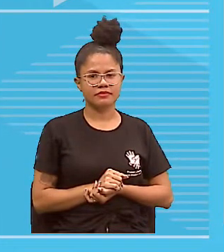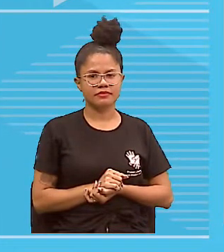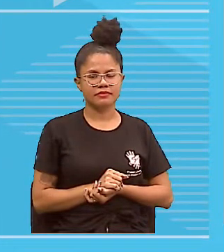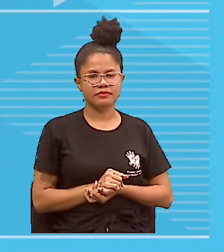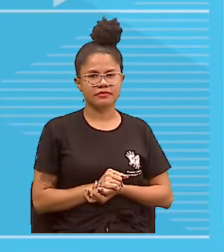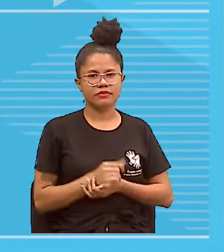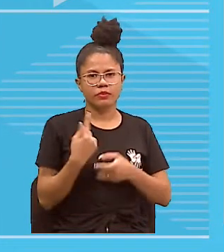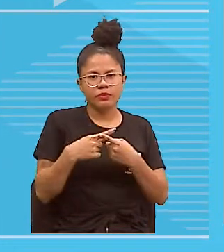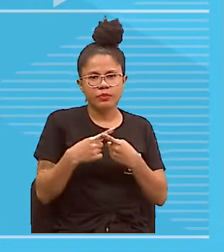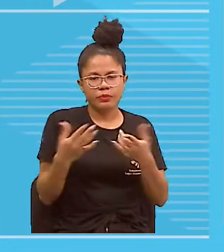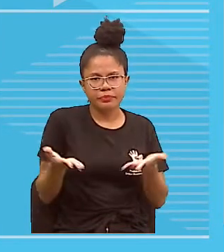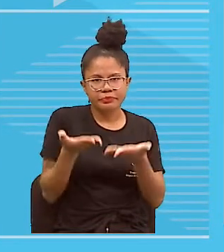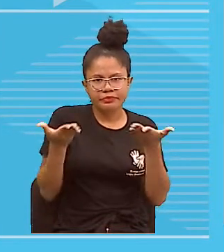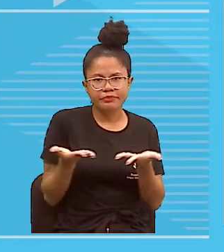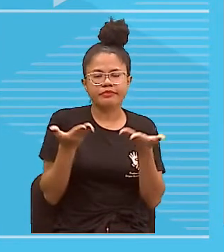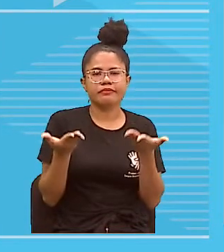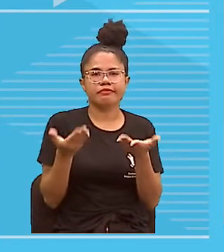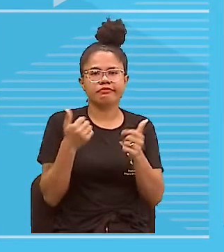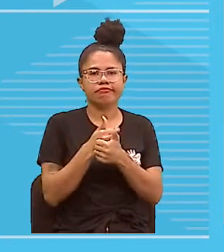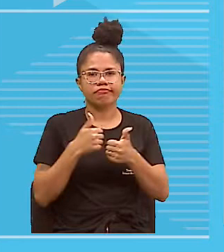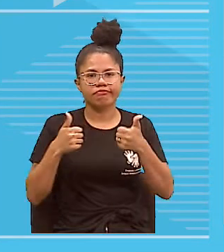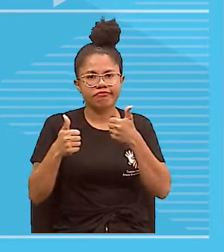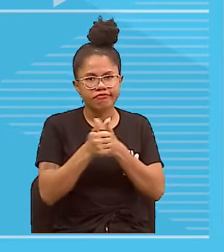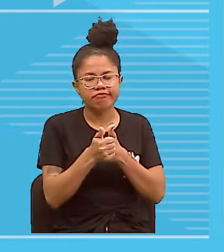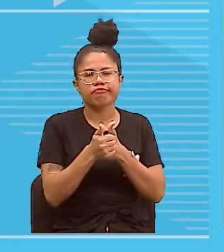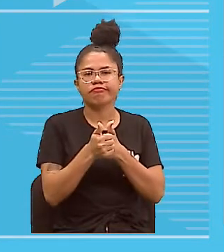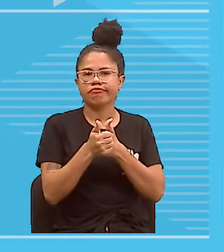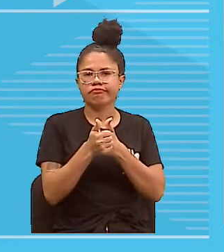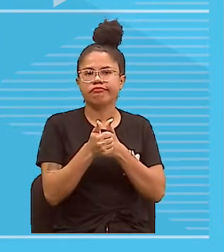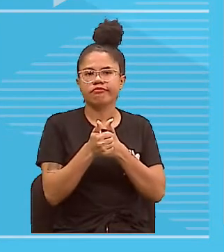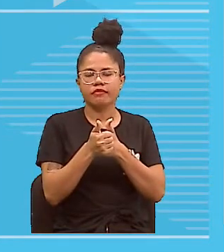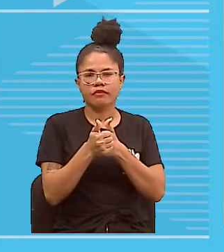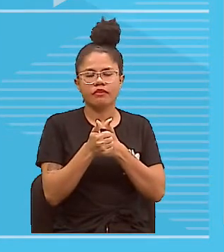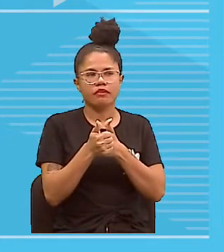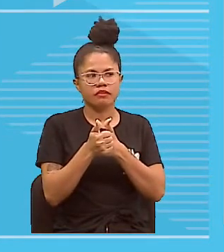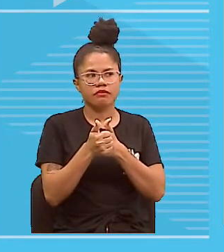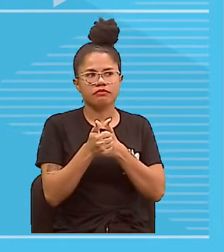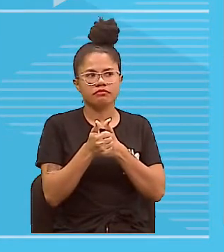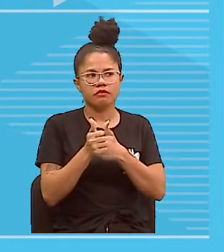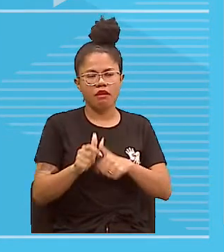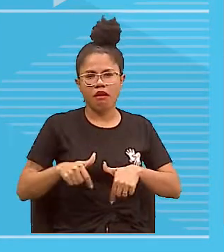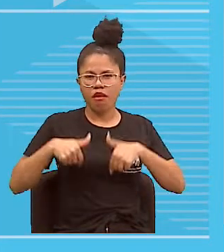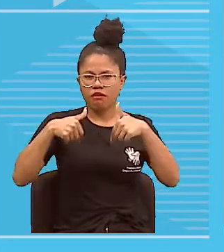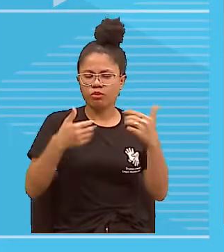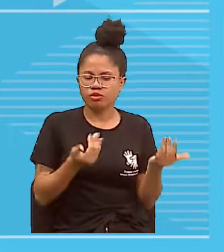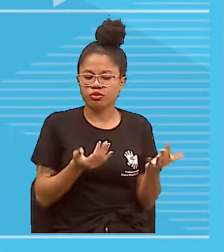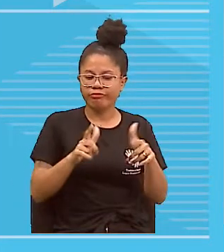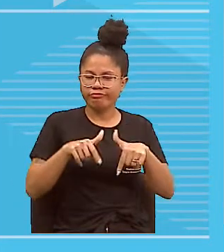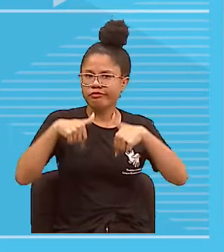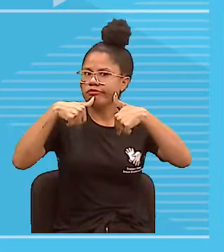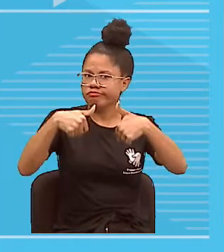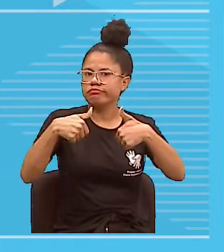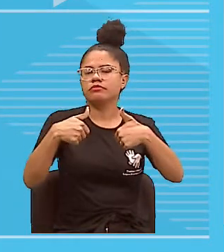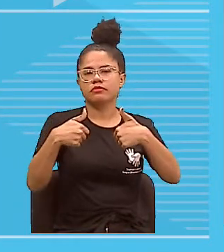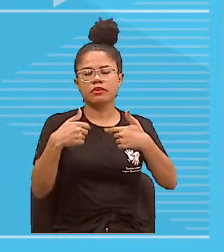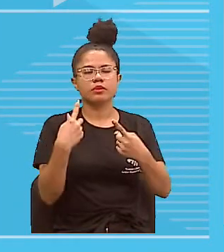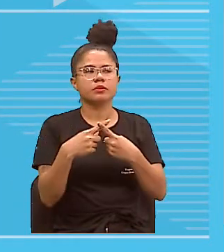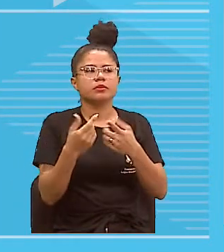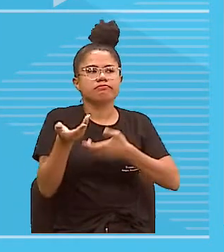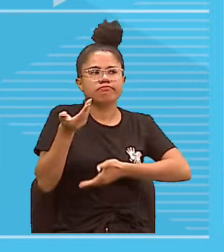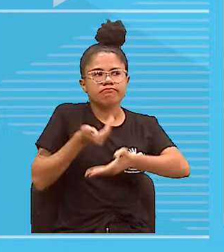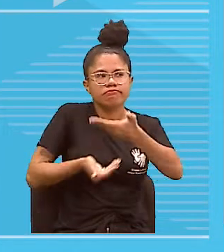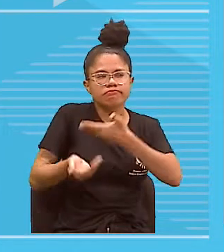Por que incentivar o protagonismo juvenil? Por que é tão importante? Porque reforça o compromisso das escolas com a